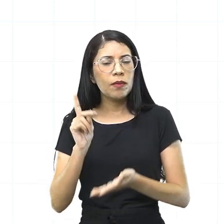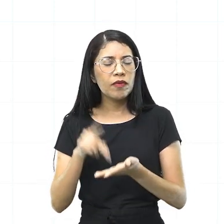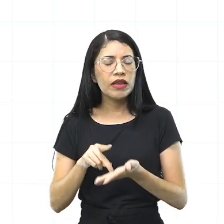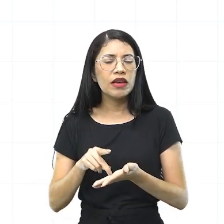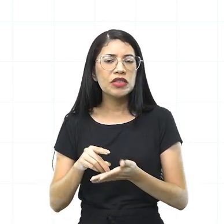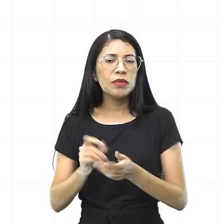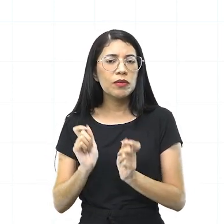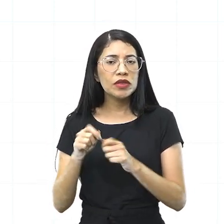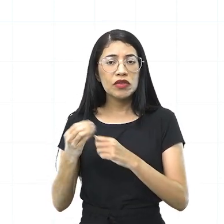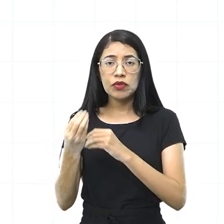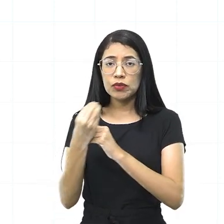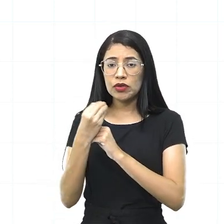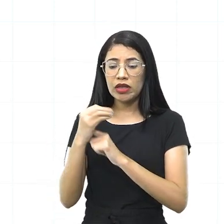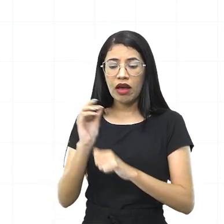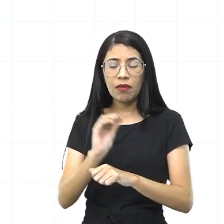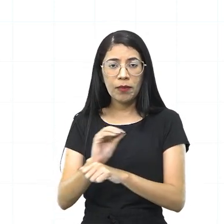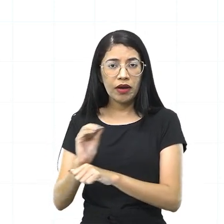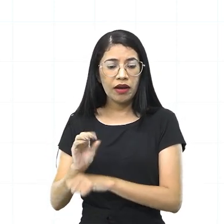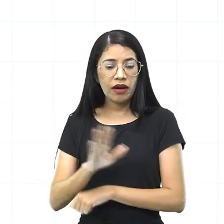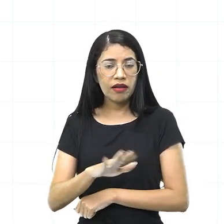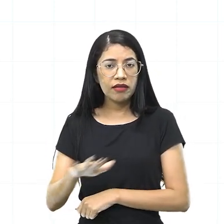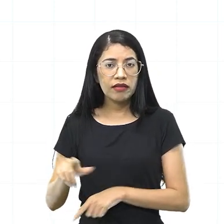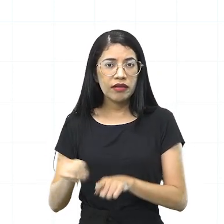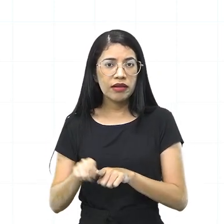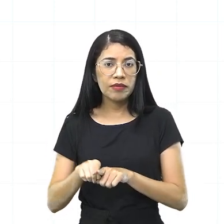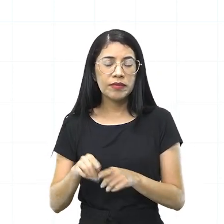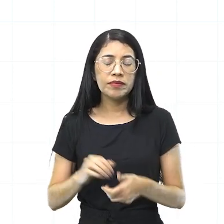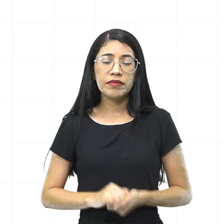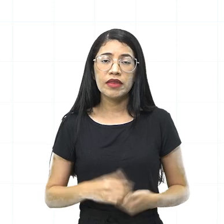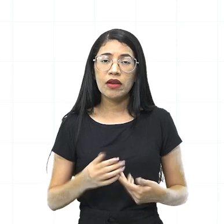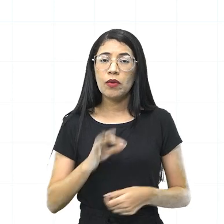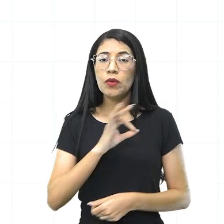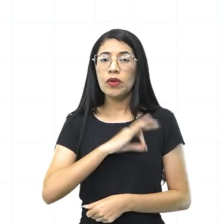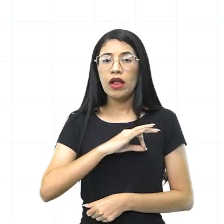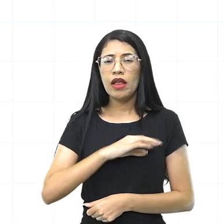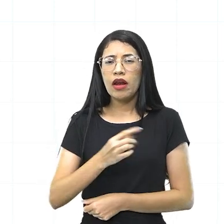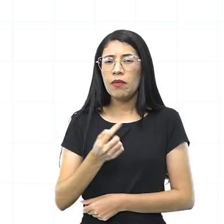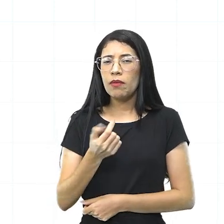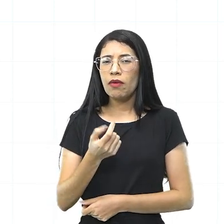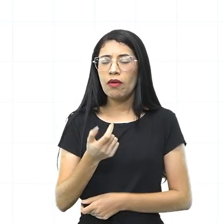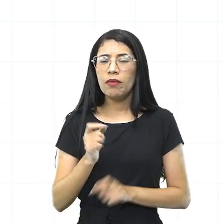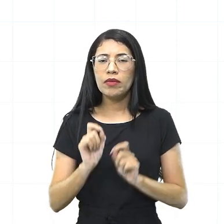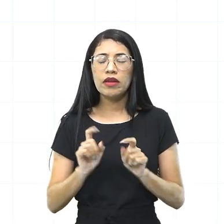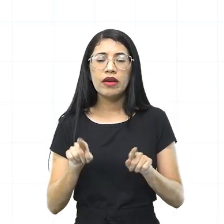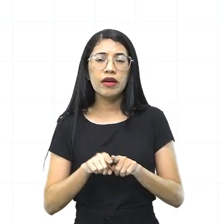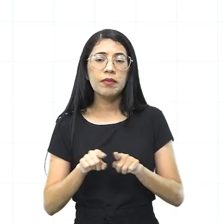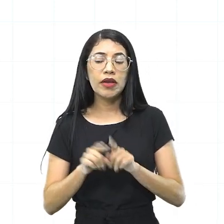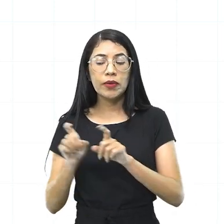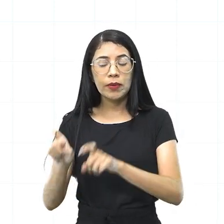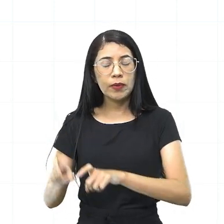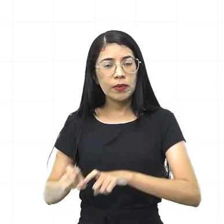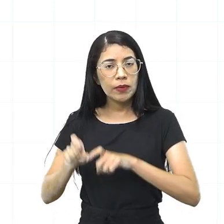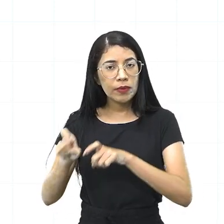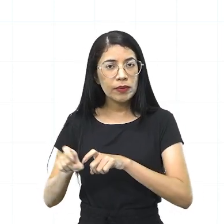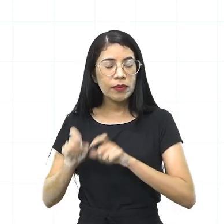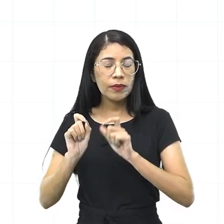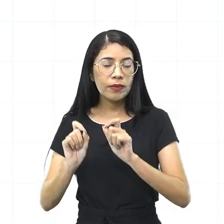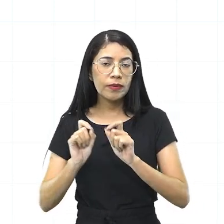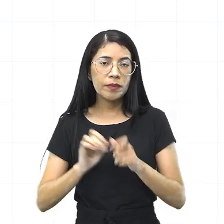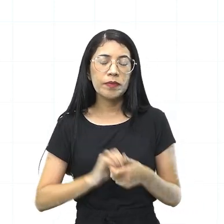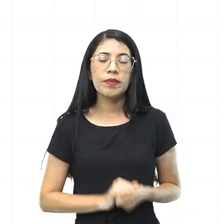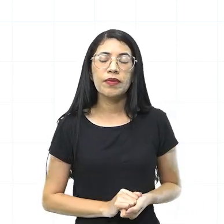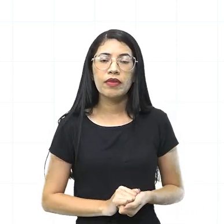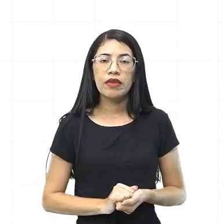se sustentar? Talvez aí, ó, ganha um pobre salário, e ele fala sobre a questão desse agricultor, é exatamente sobre isso.